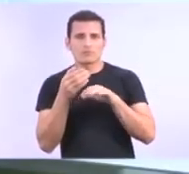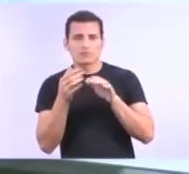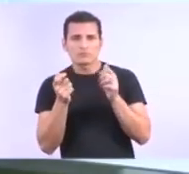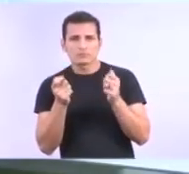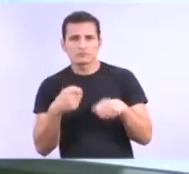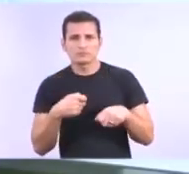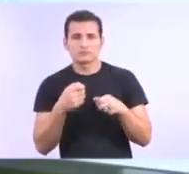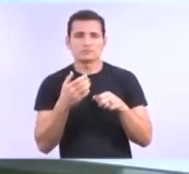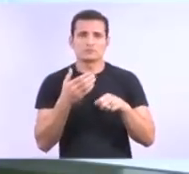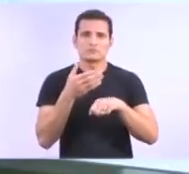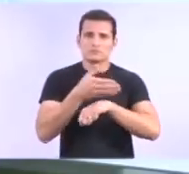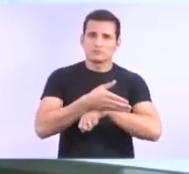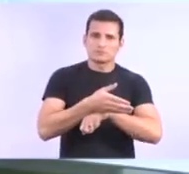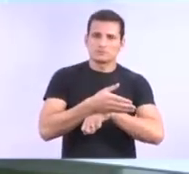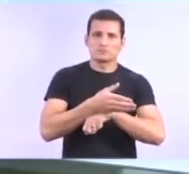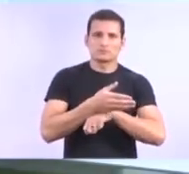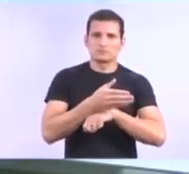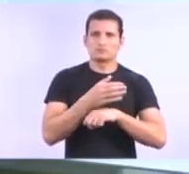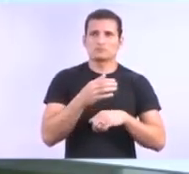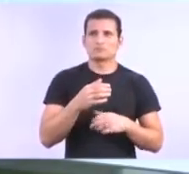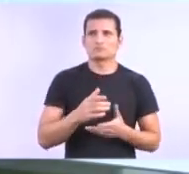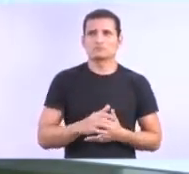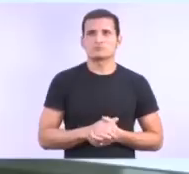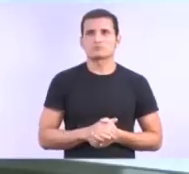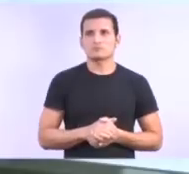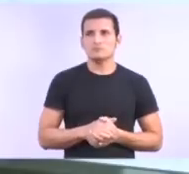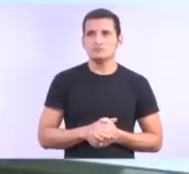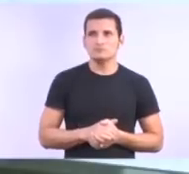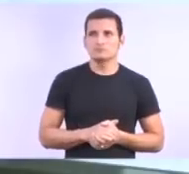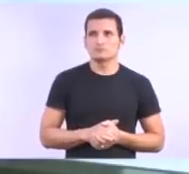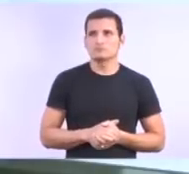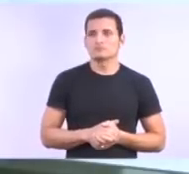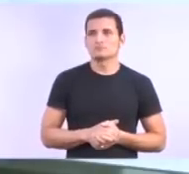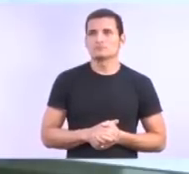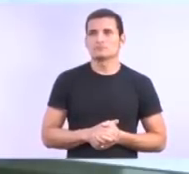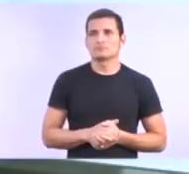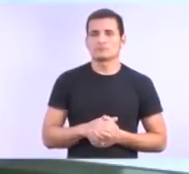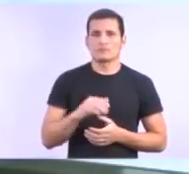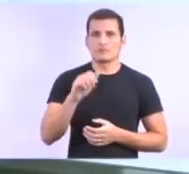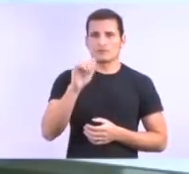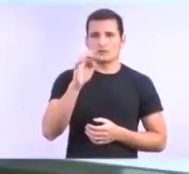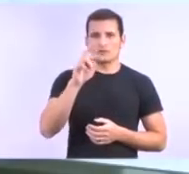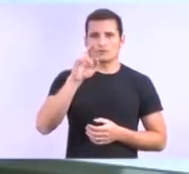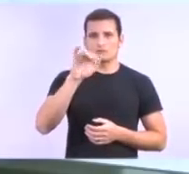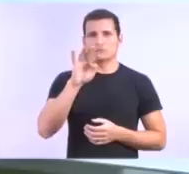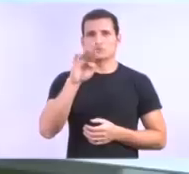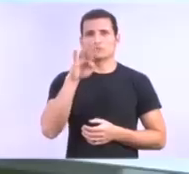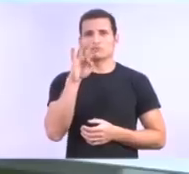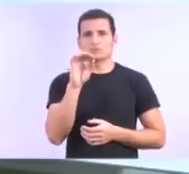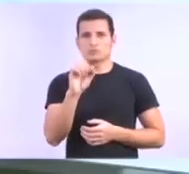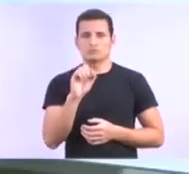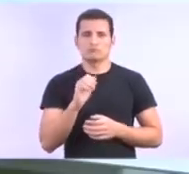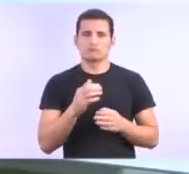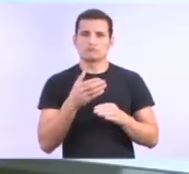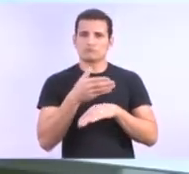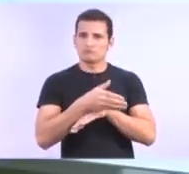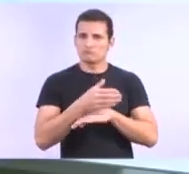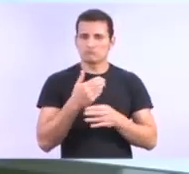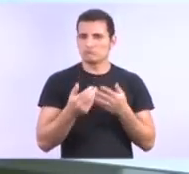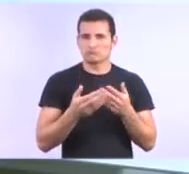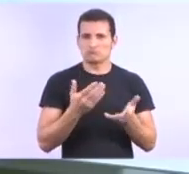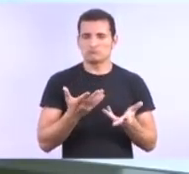um acesso controlado a um atributo, que a partir de agora os atributos são protegidos, os atributos não vão ser acessados a qualquer momento, de qualquer